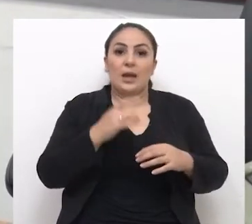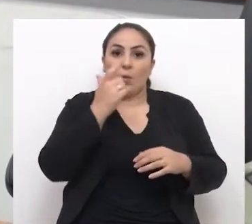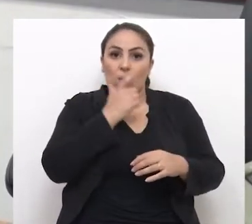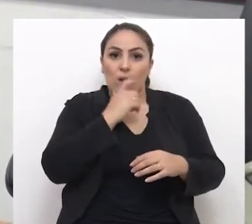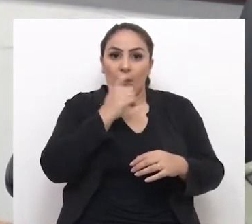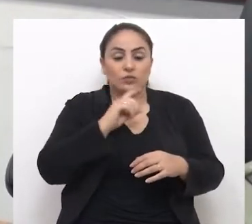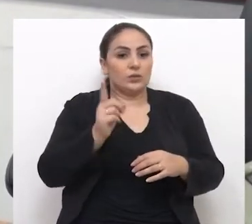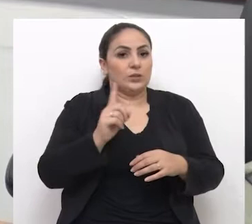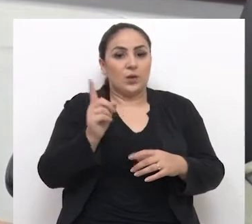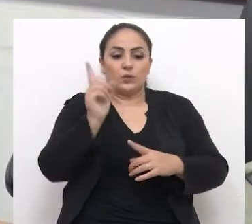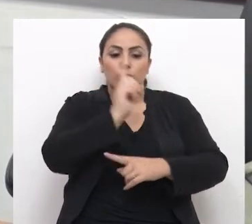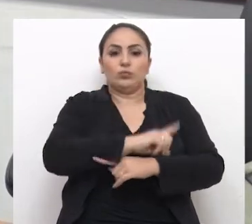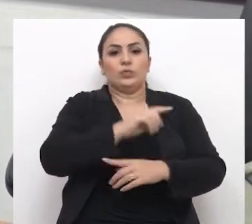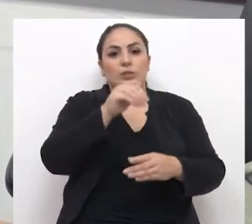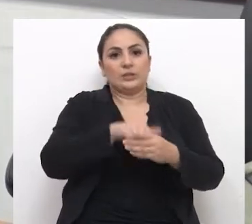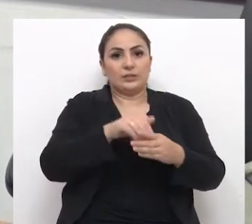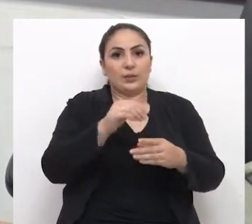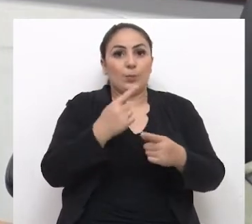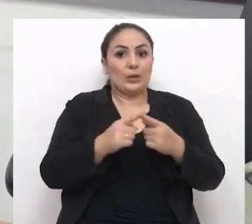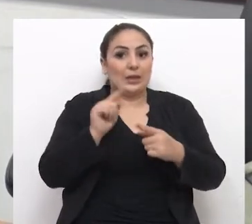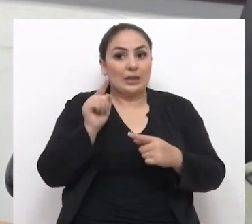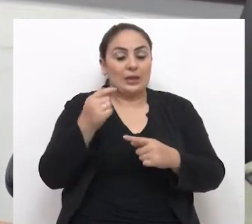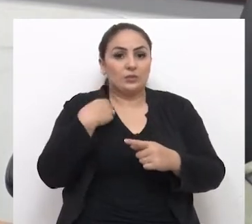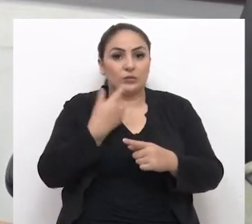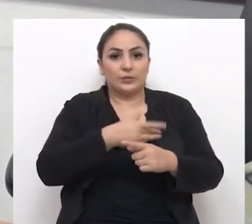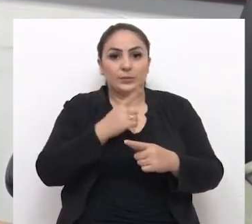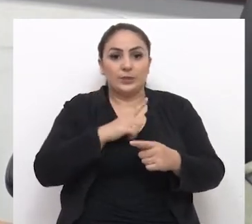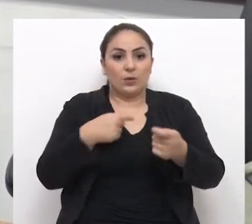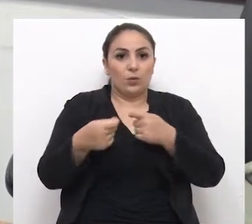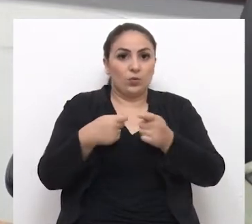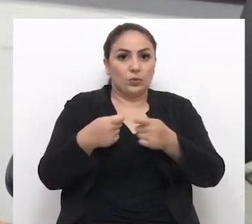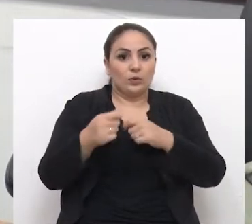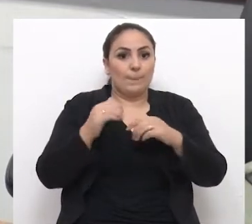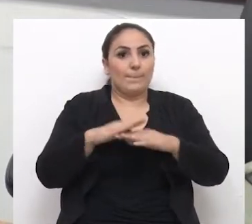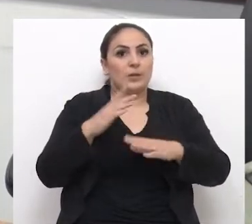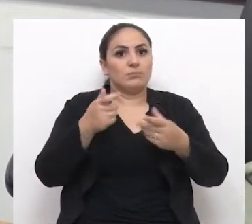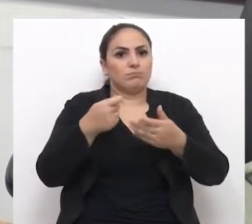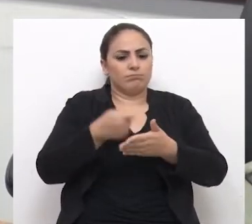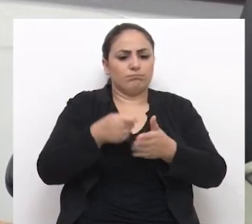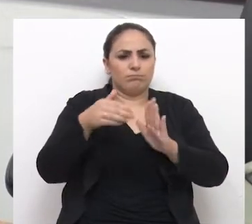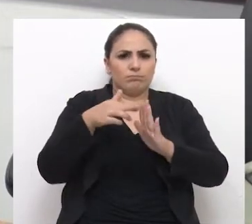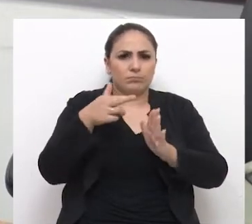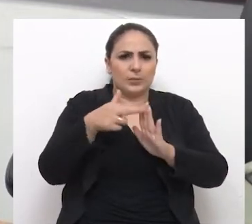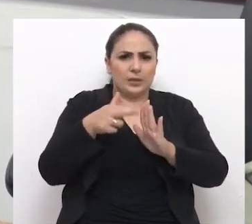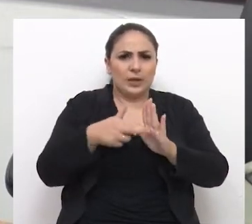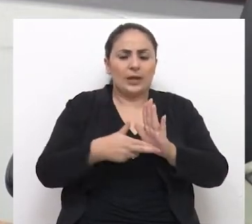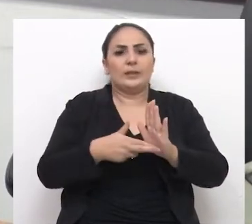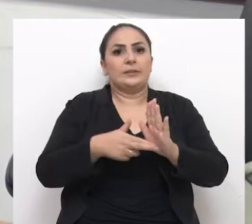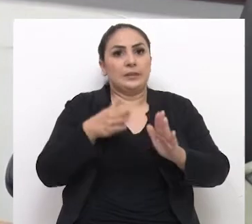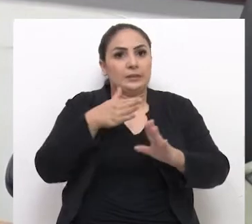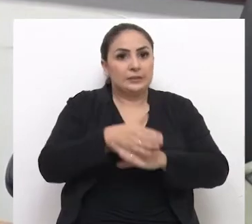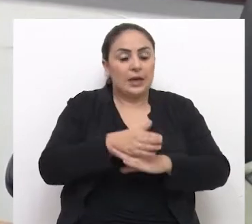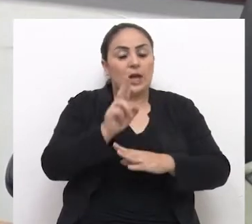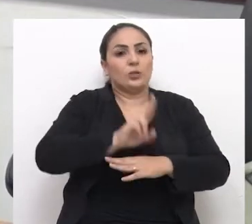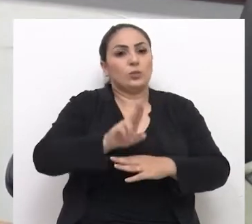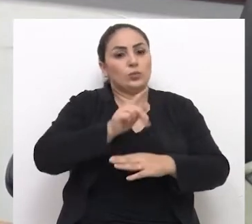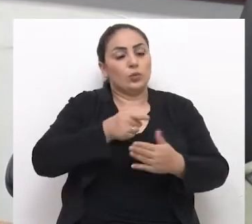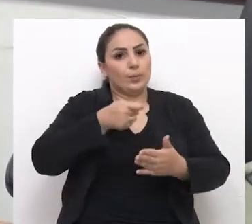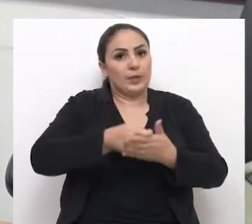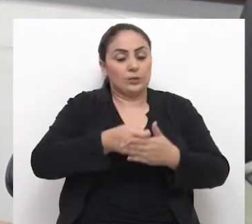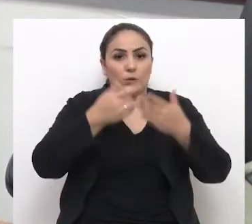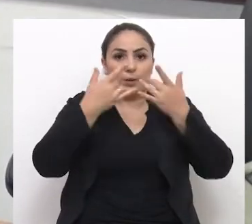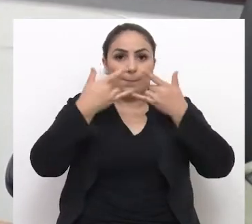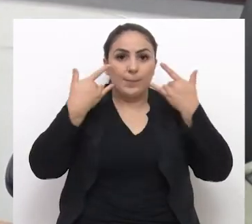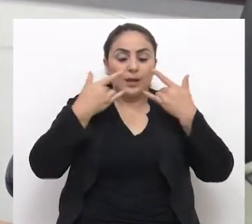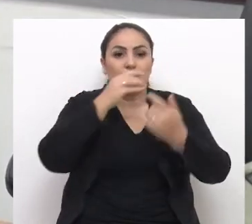Me parece que não no dia da eleição, porque lá nós teremos um controle bastante rigoroso de entrada, uso obrigatório